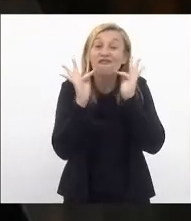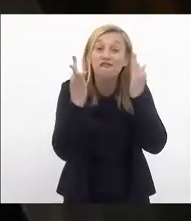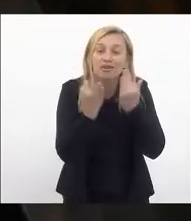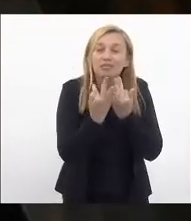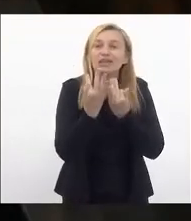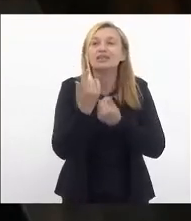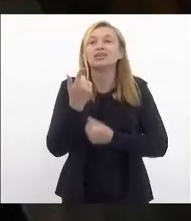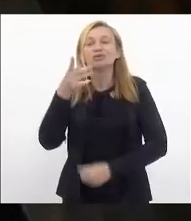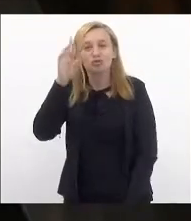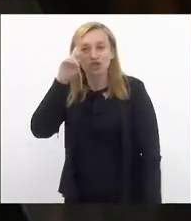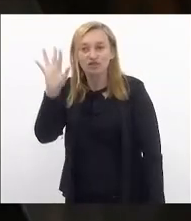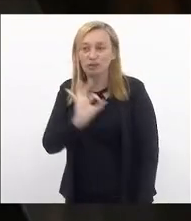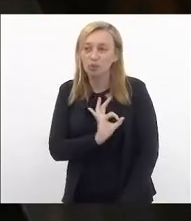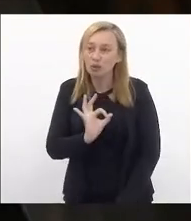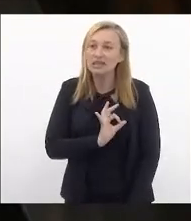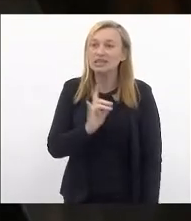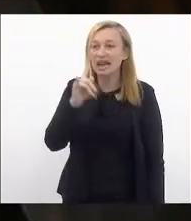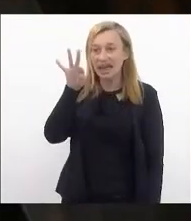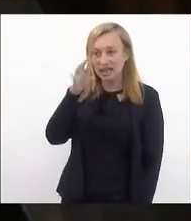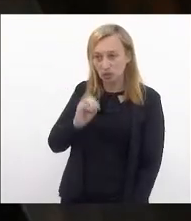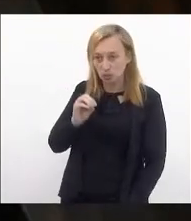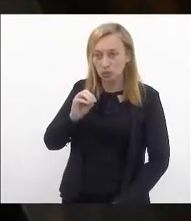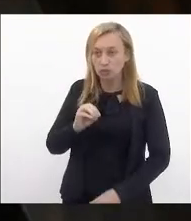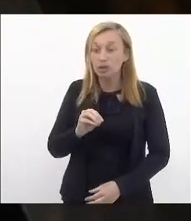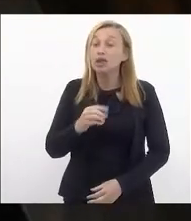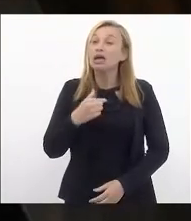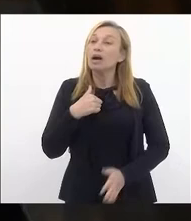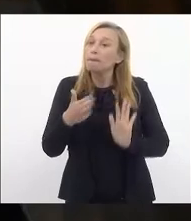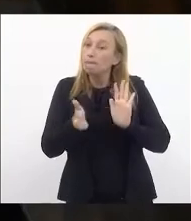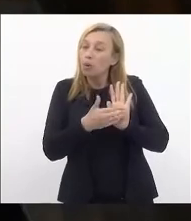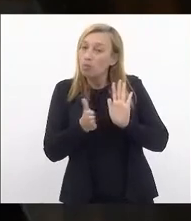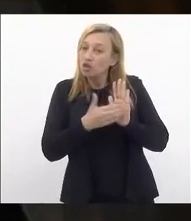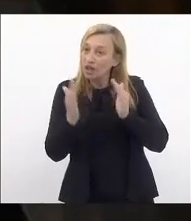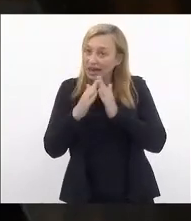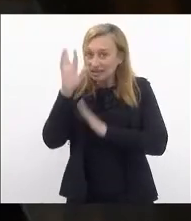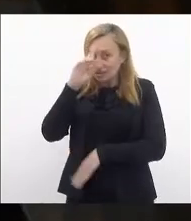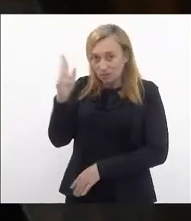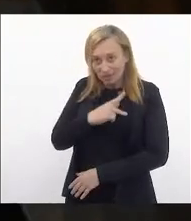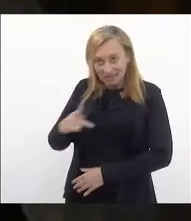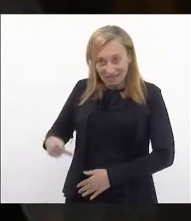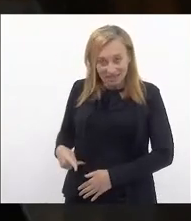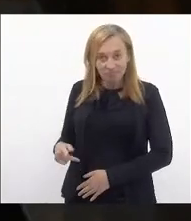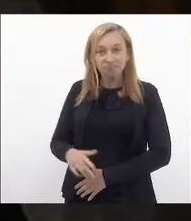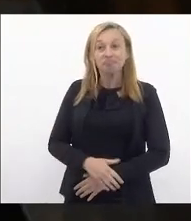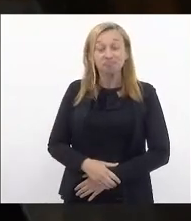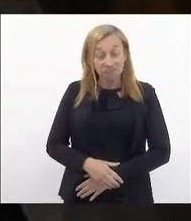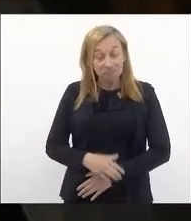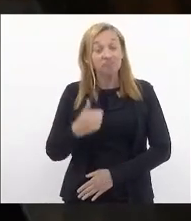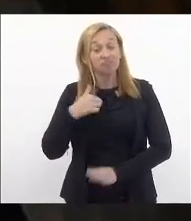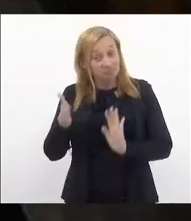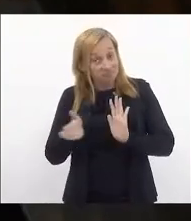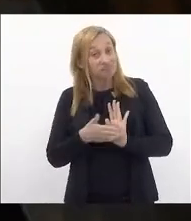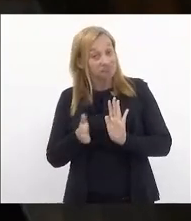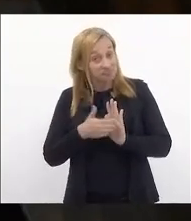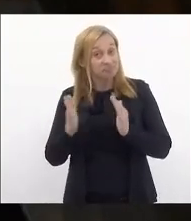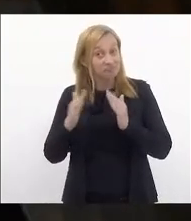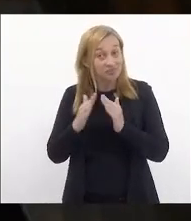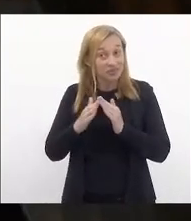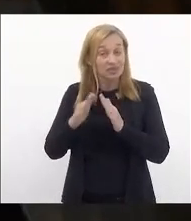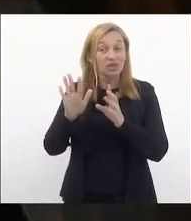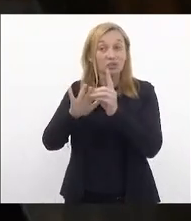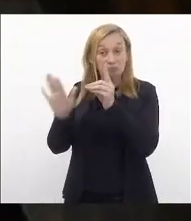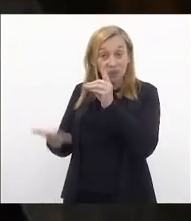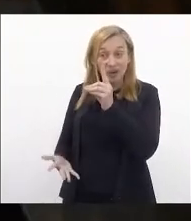do sargento Leandro e vou propor na casa presidente vou propor na casa uma